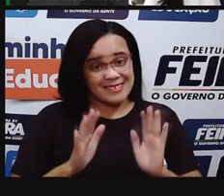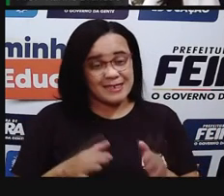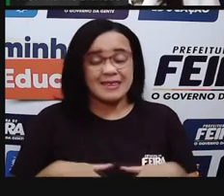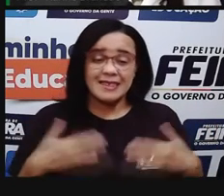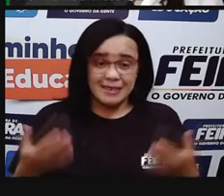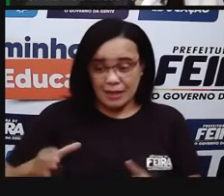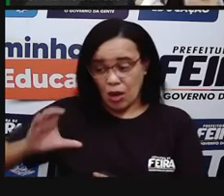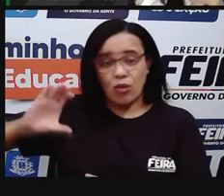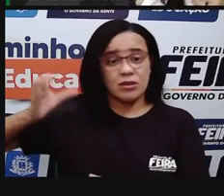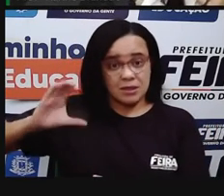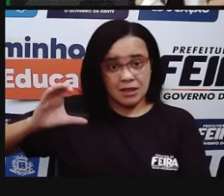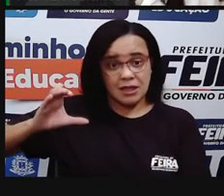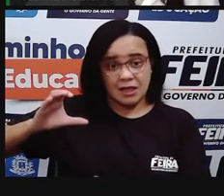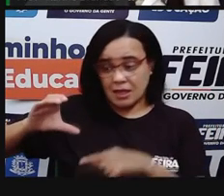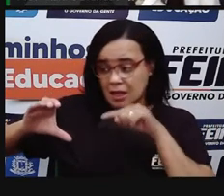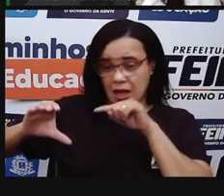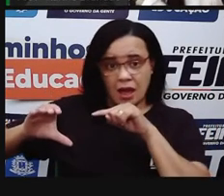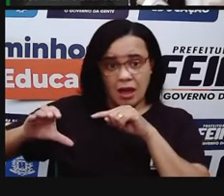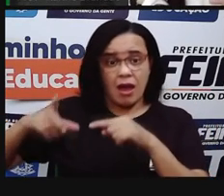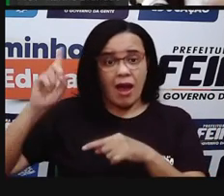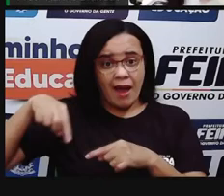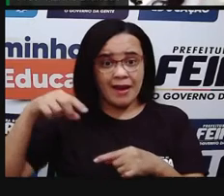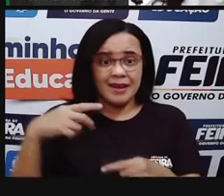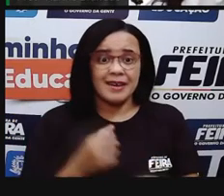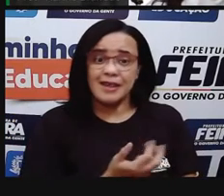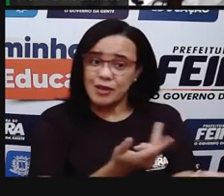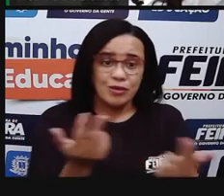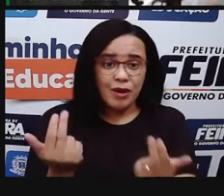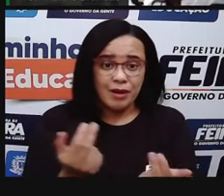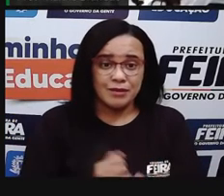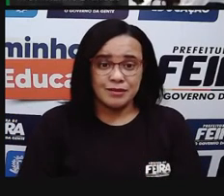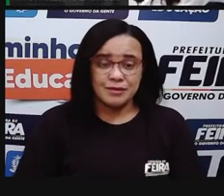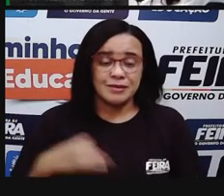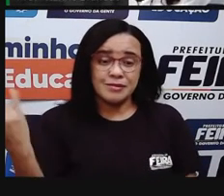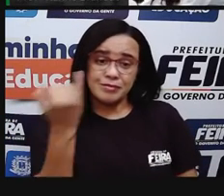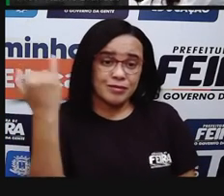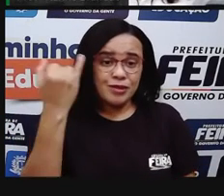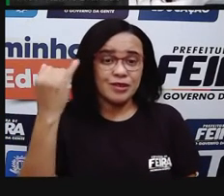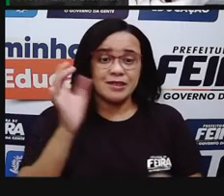seres vivos. E aí essa organização, ela vai desde